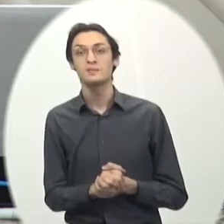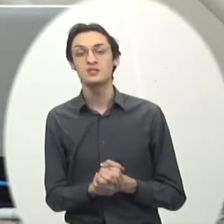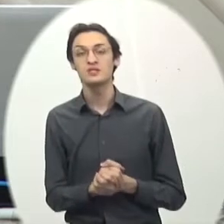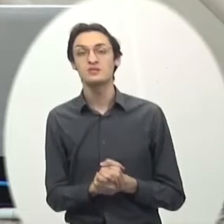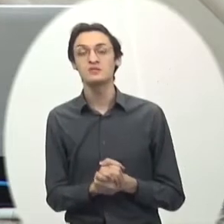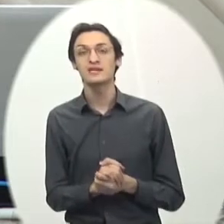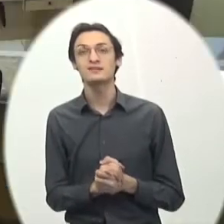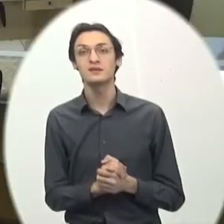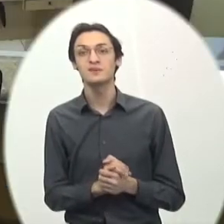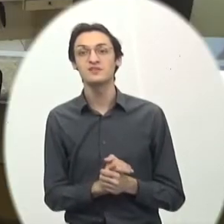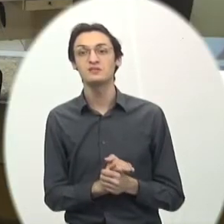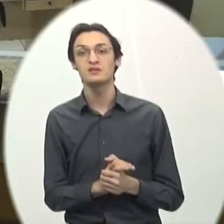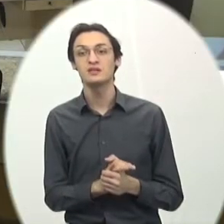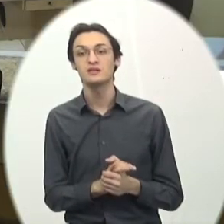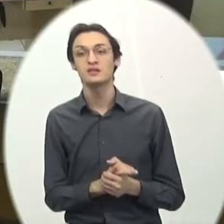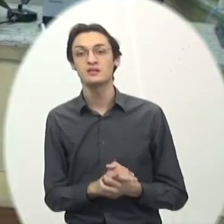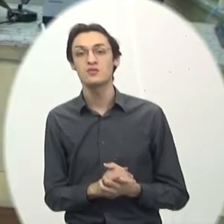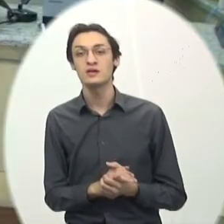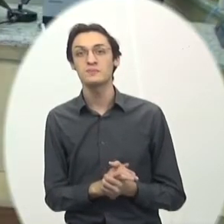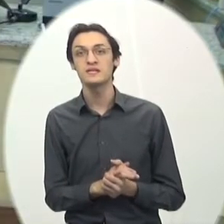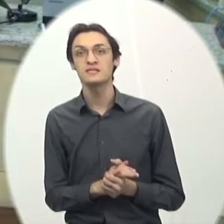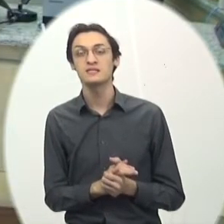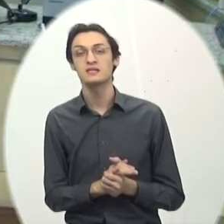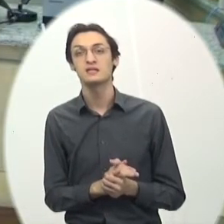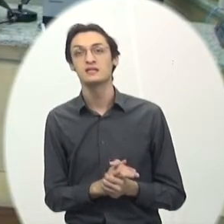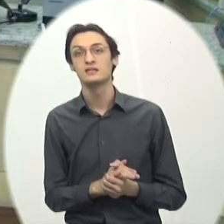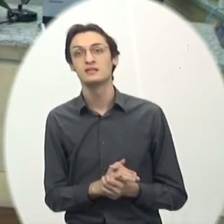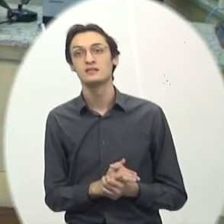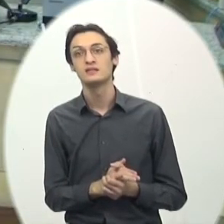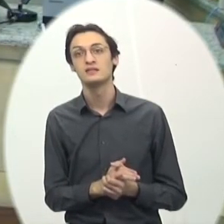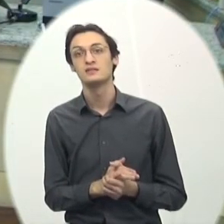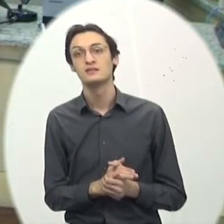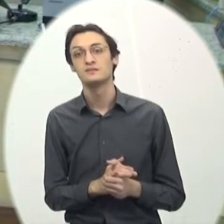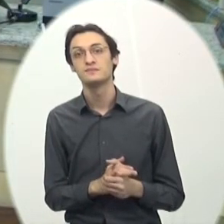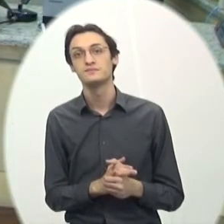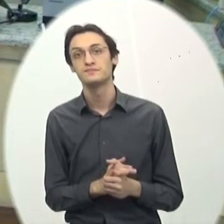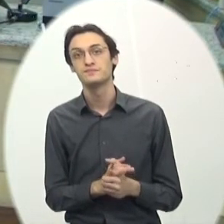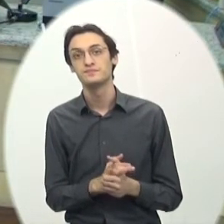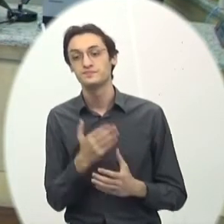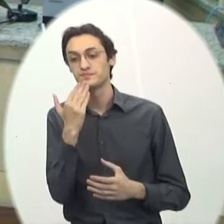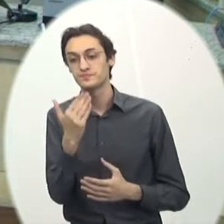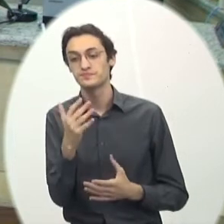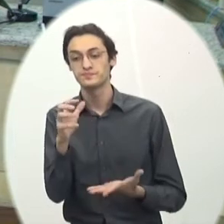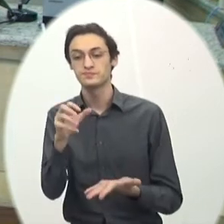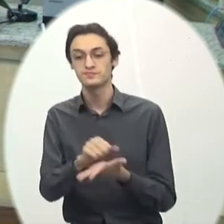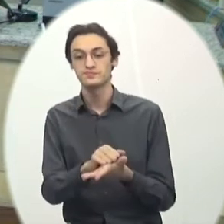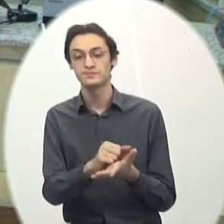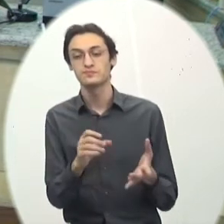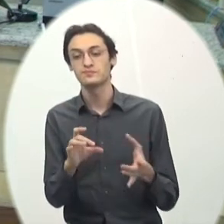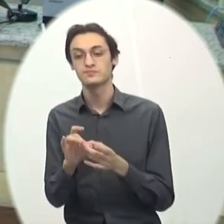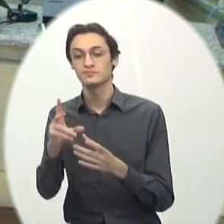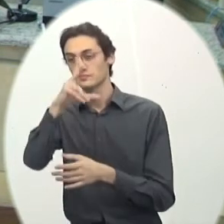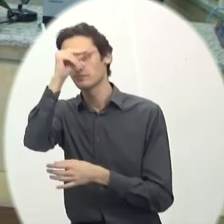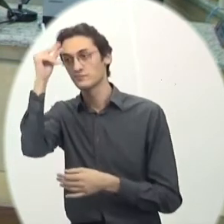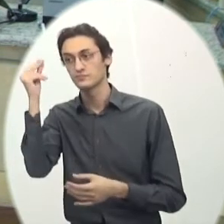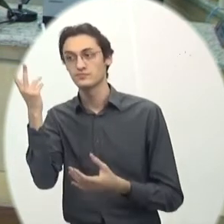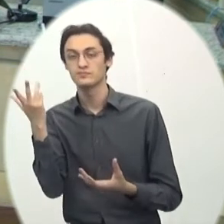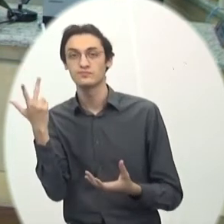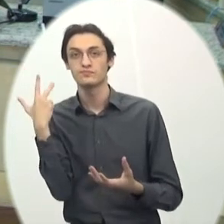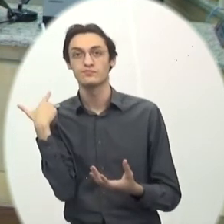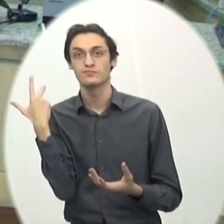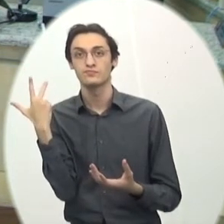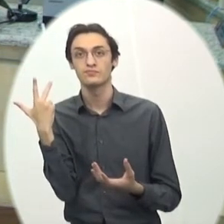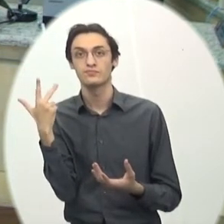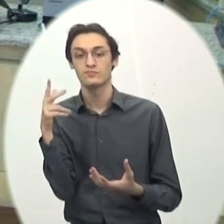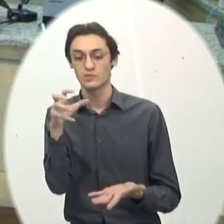Eu acho que na fala do pastor Jair é solicitar o contrato da empresa com a prefeitura, que ali